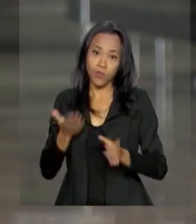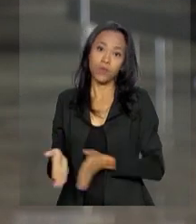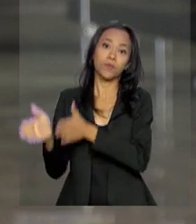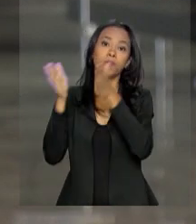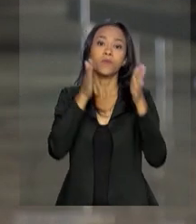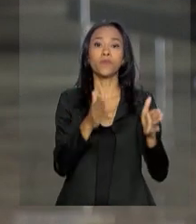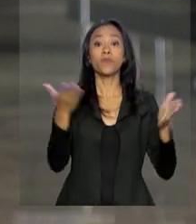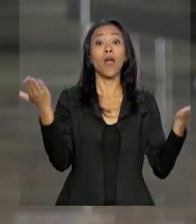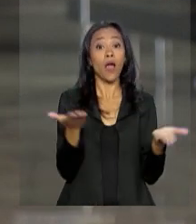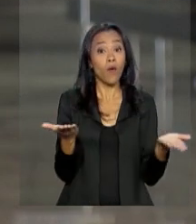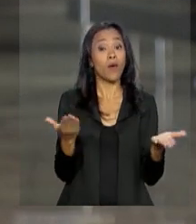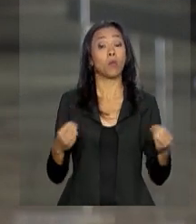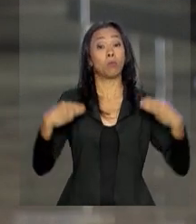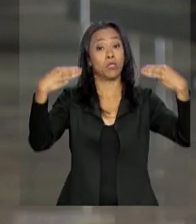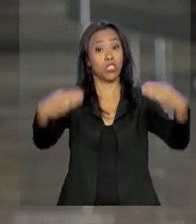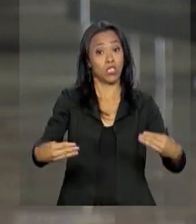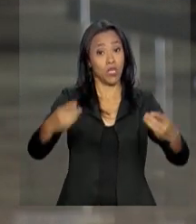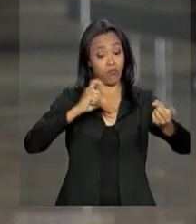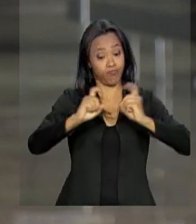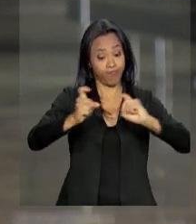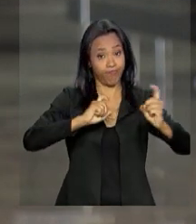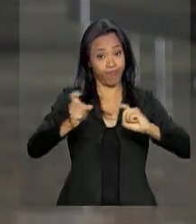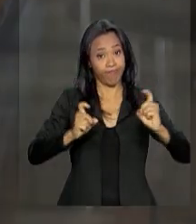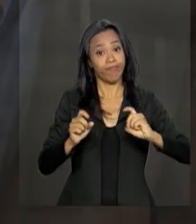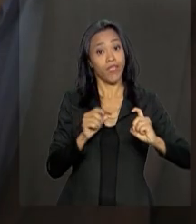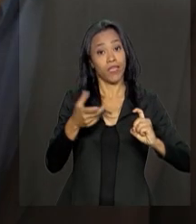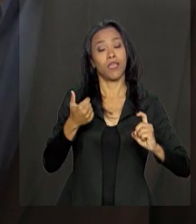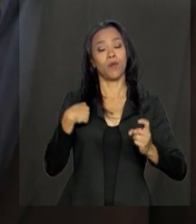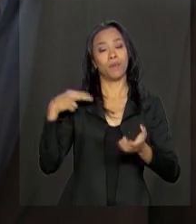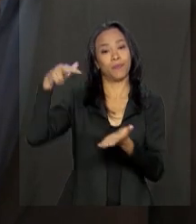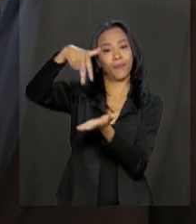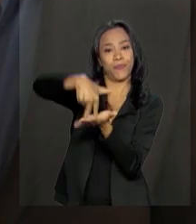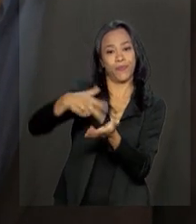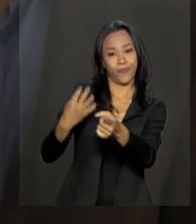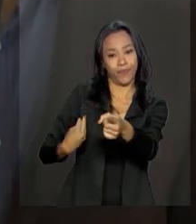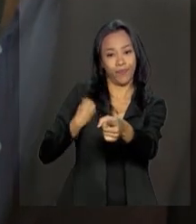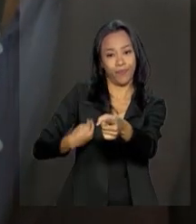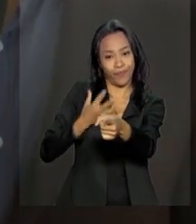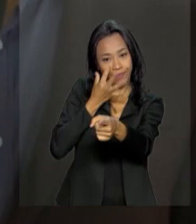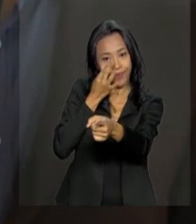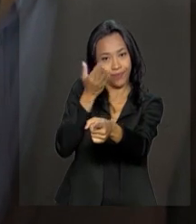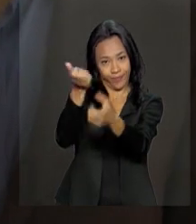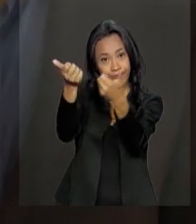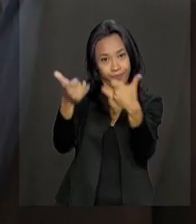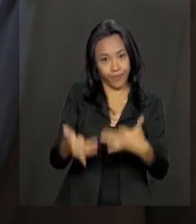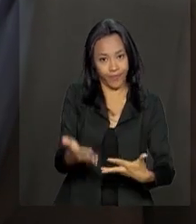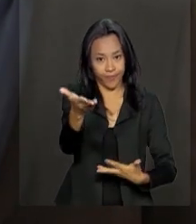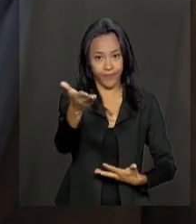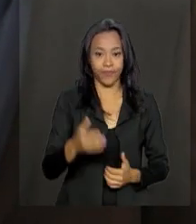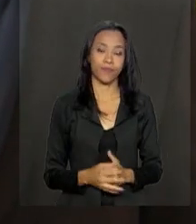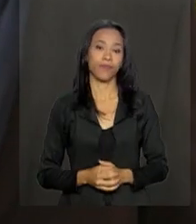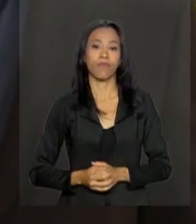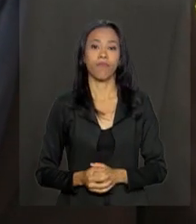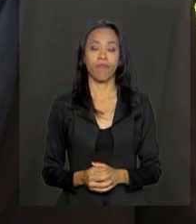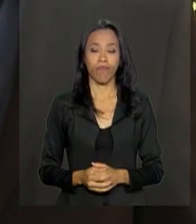do planejamento onde o repórter ney pereira tem outras informações do dia nem